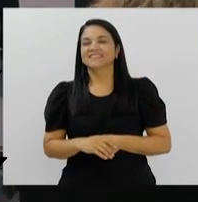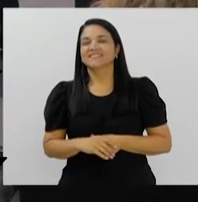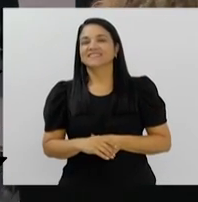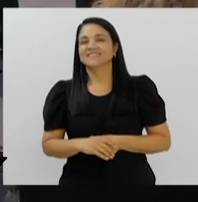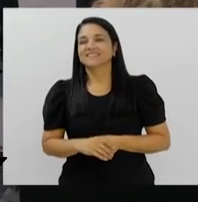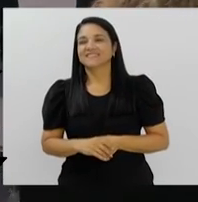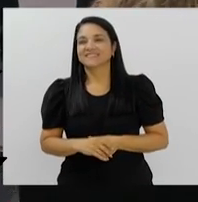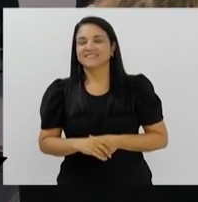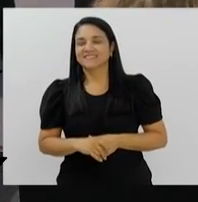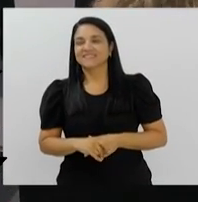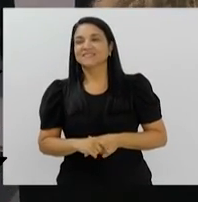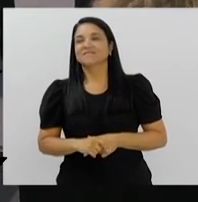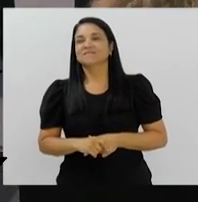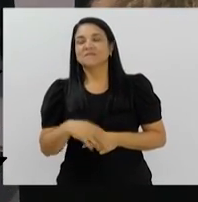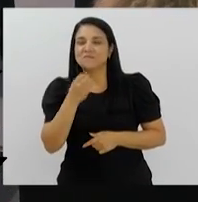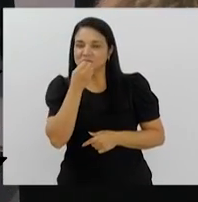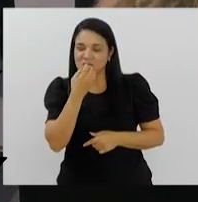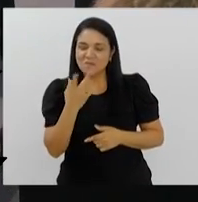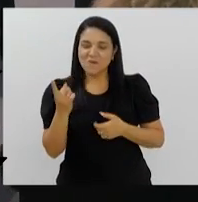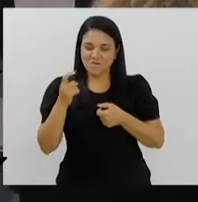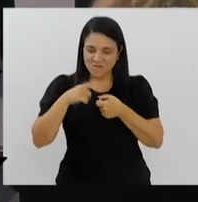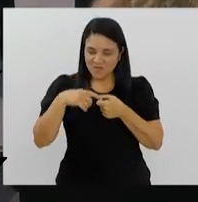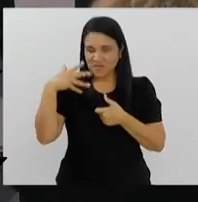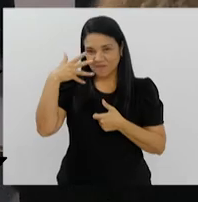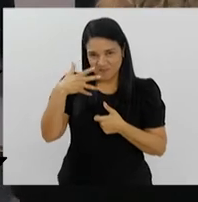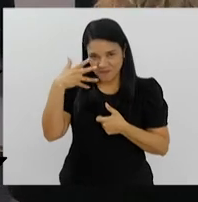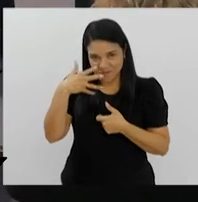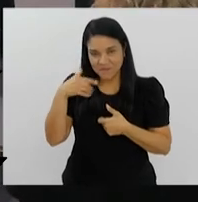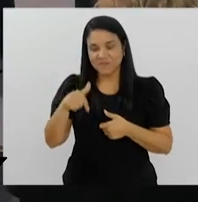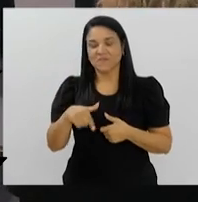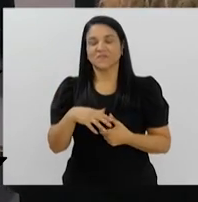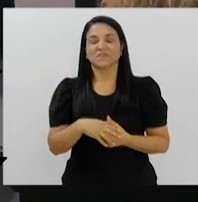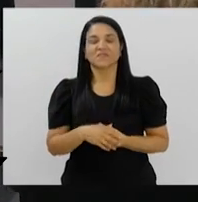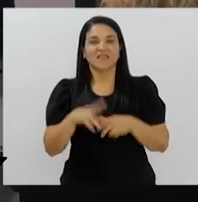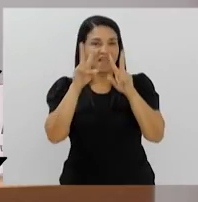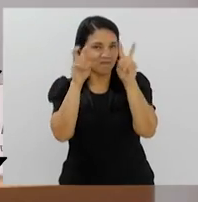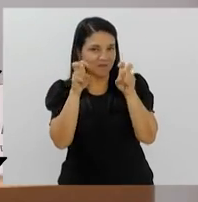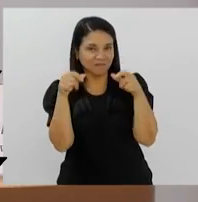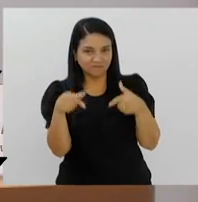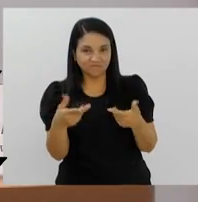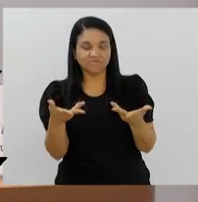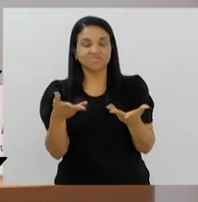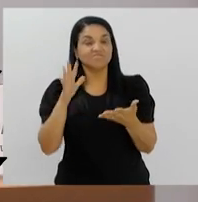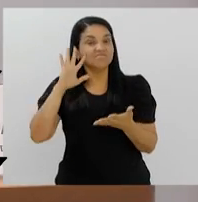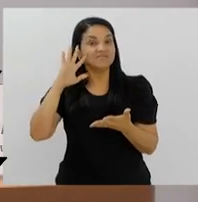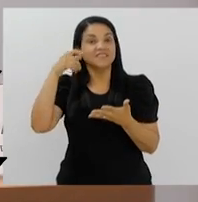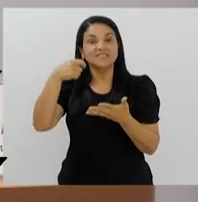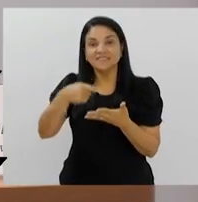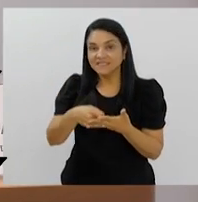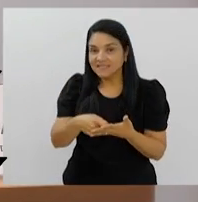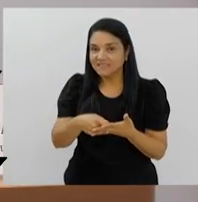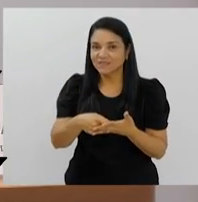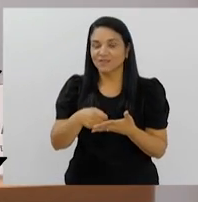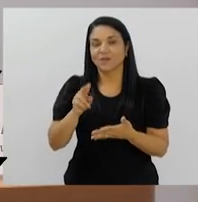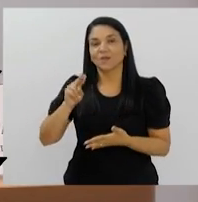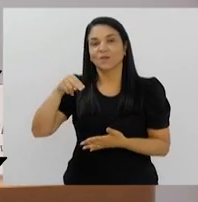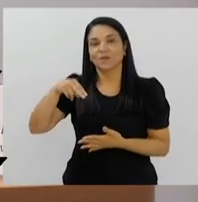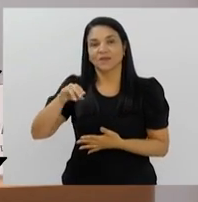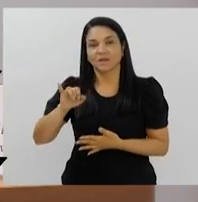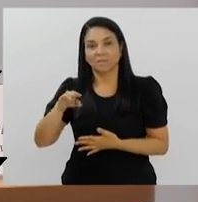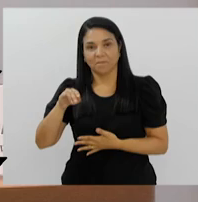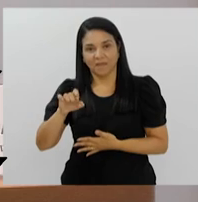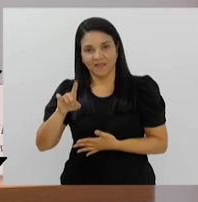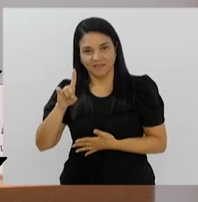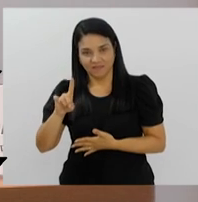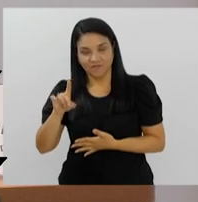especial muito bem retomando aqui eh então foi foi decidido tá que a Unimed Fer ela